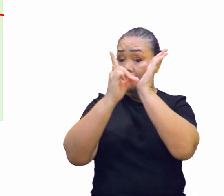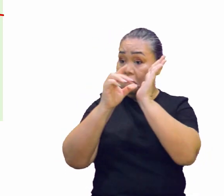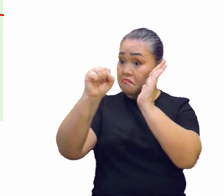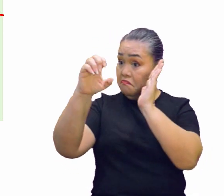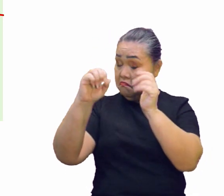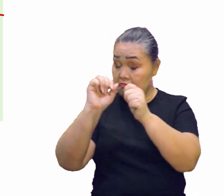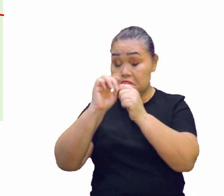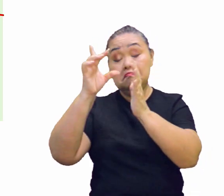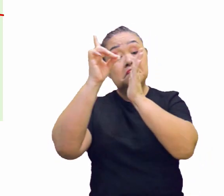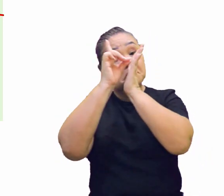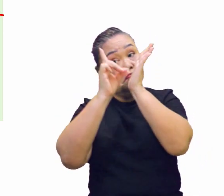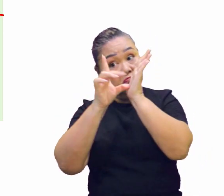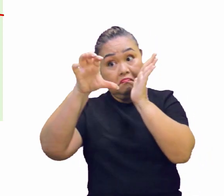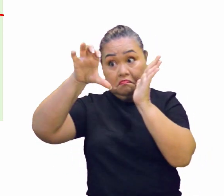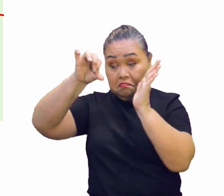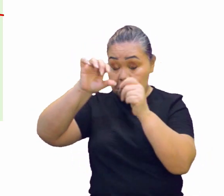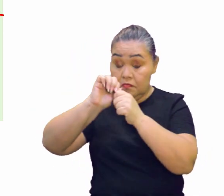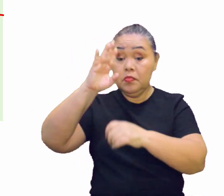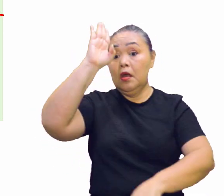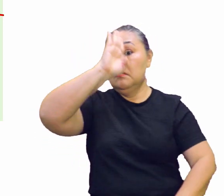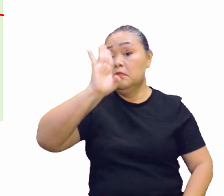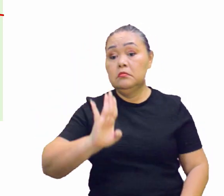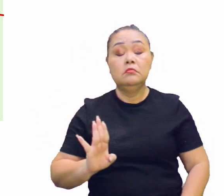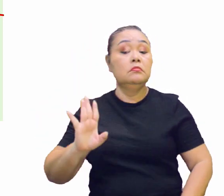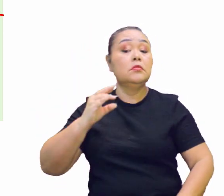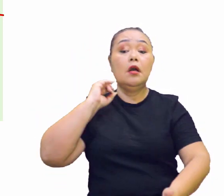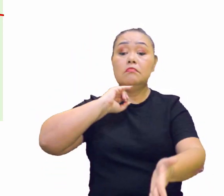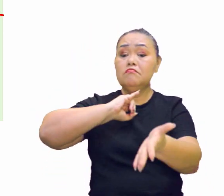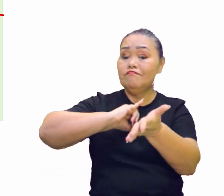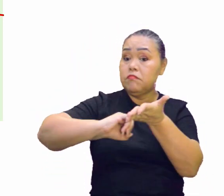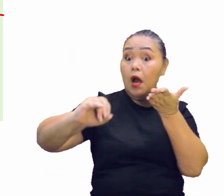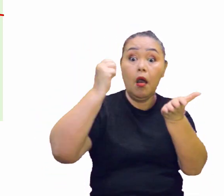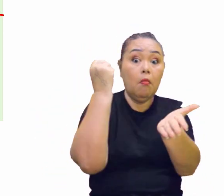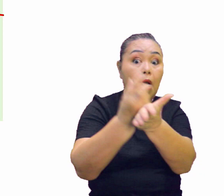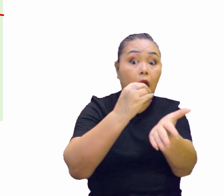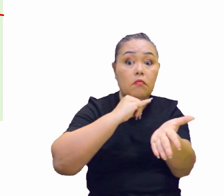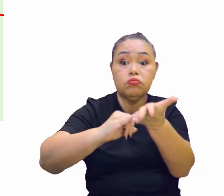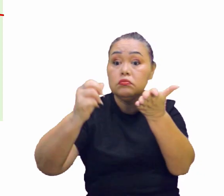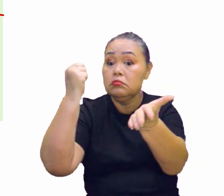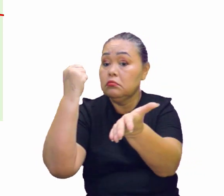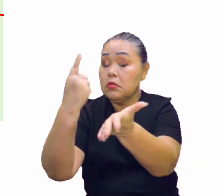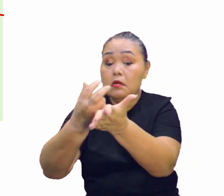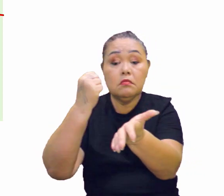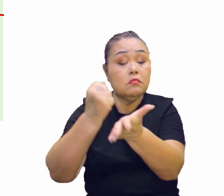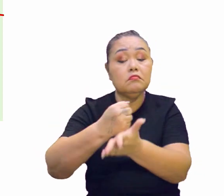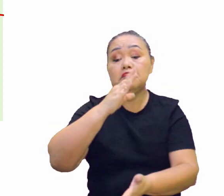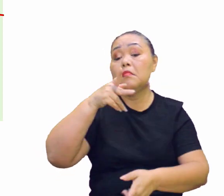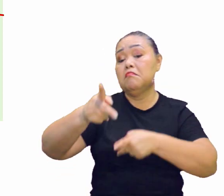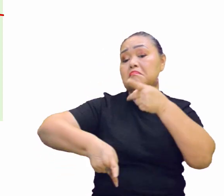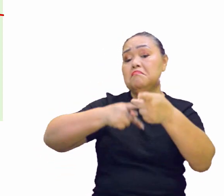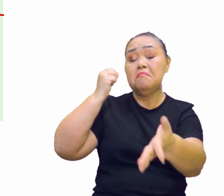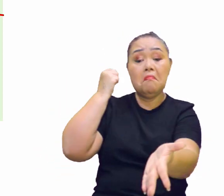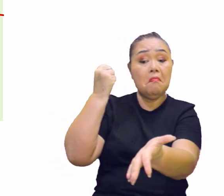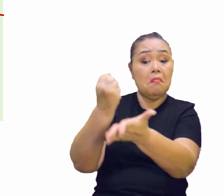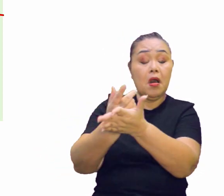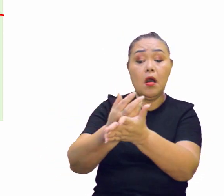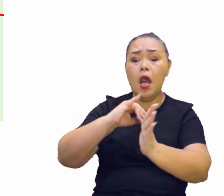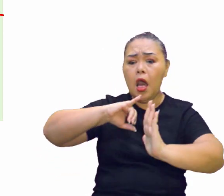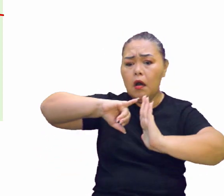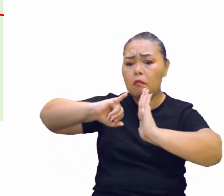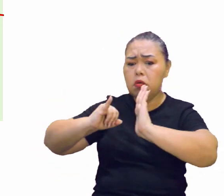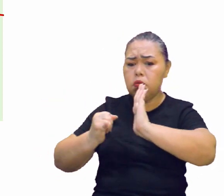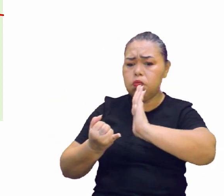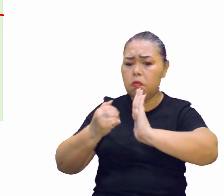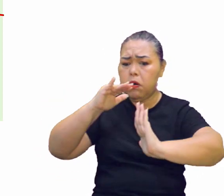80, década de 90. O Brasil já tinha muitos tributos. O povo brasileiro pagava, tanto que a inflação